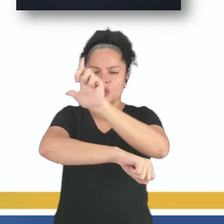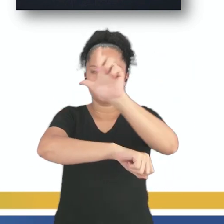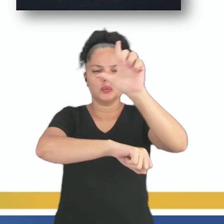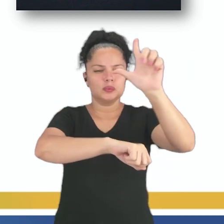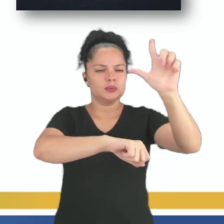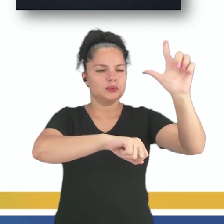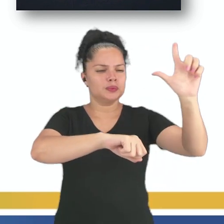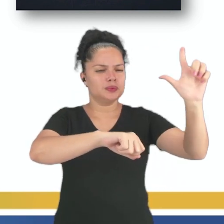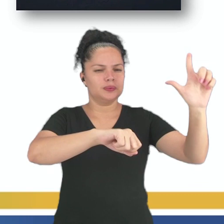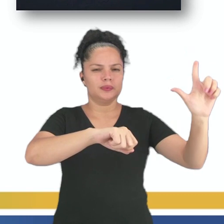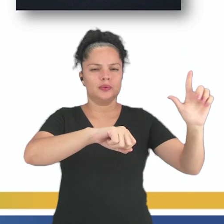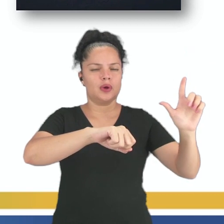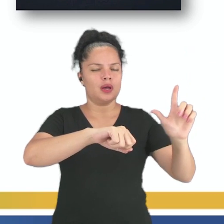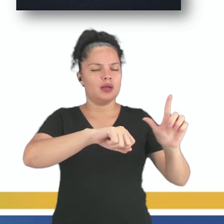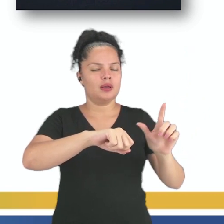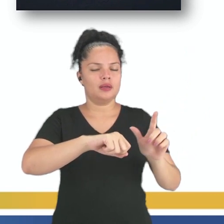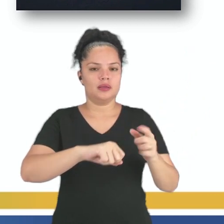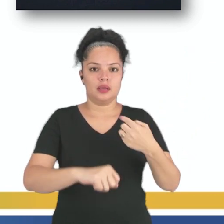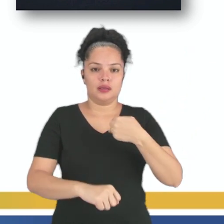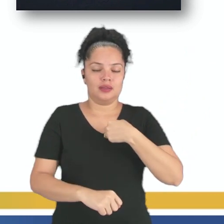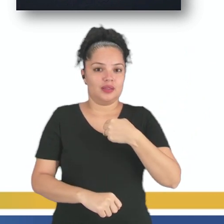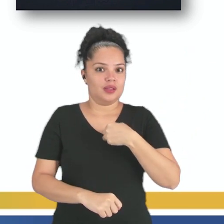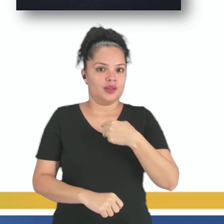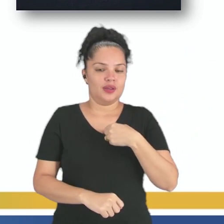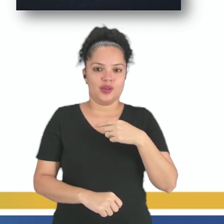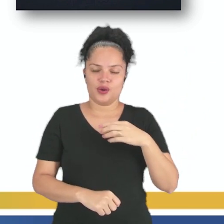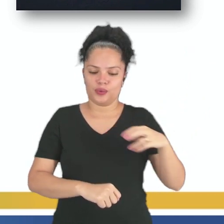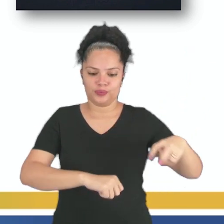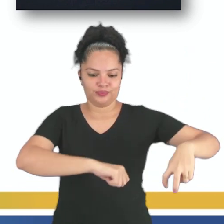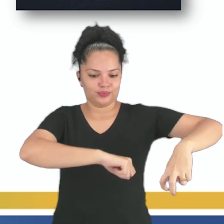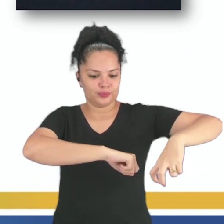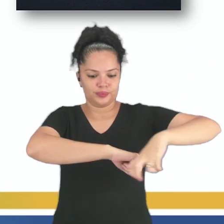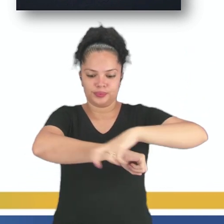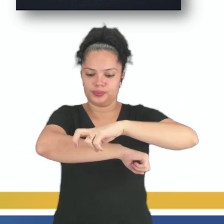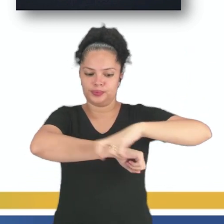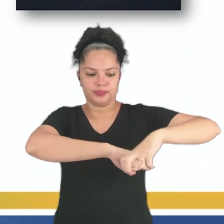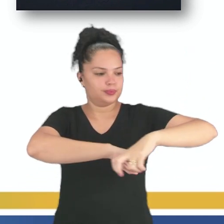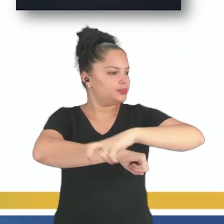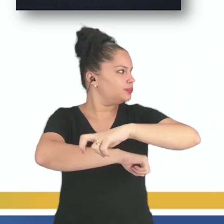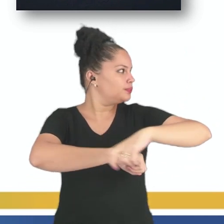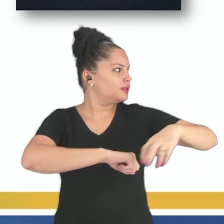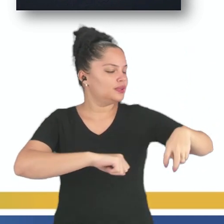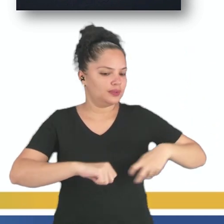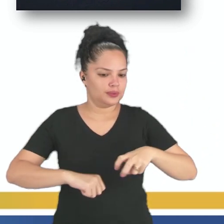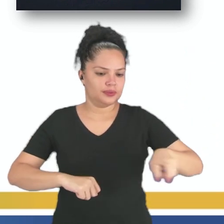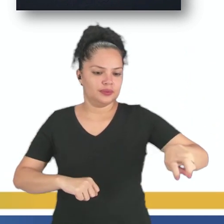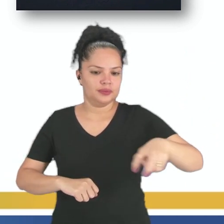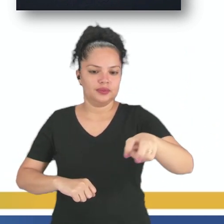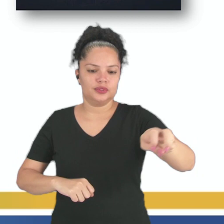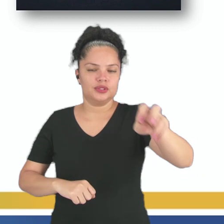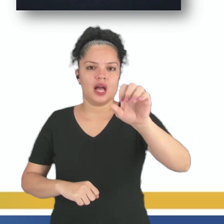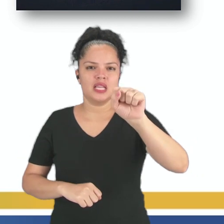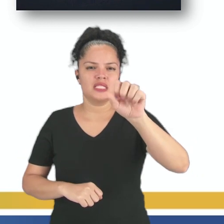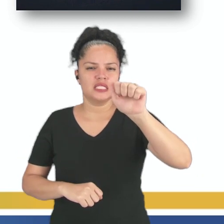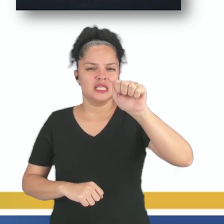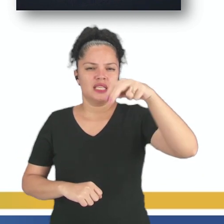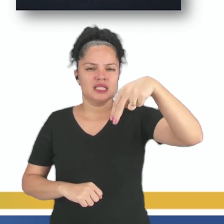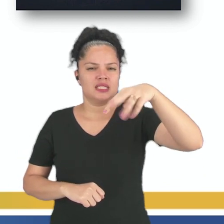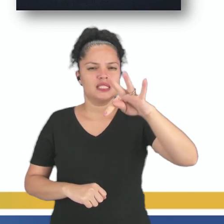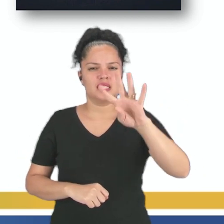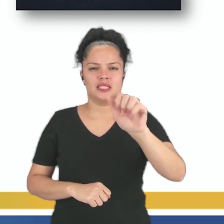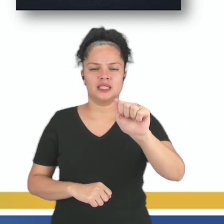nem acordado ainda. Eu já estava na estrada da minha cidade, Santa Branca, que